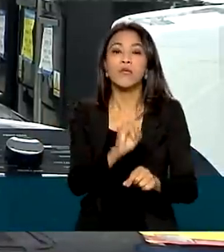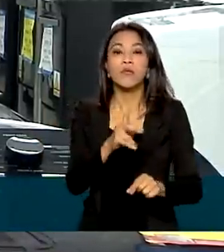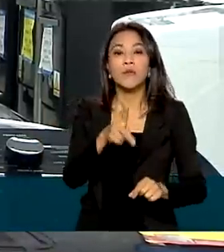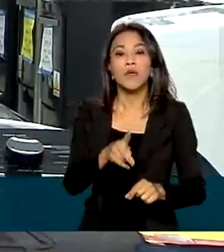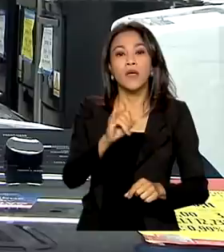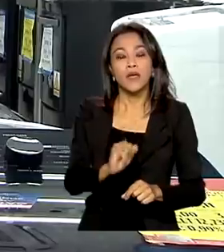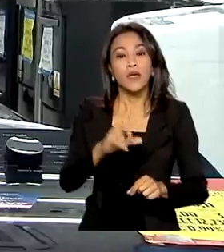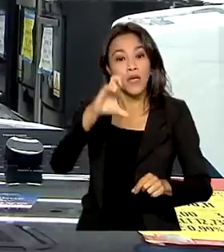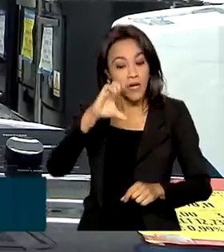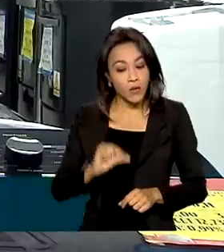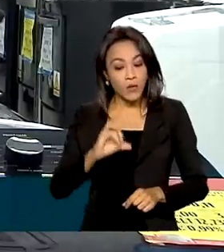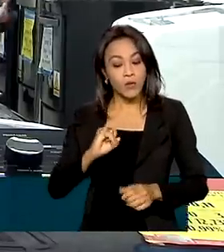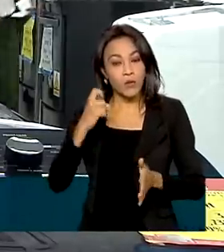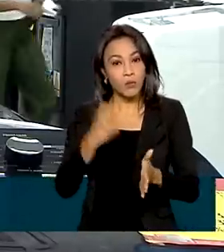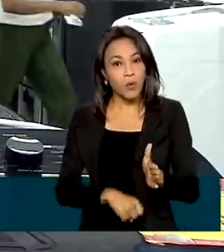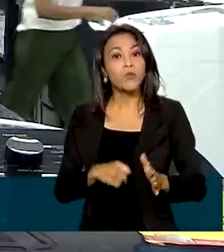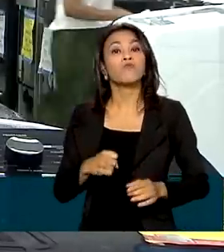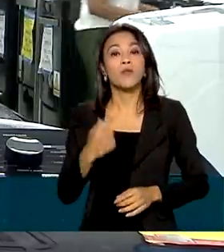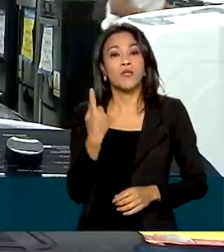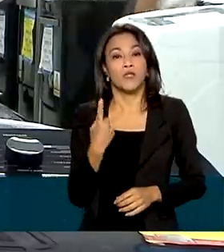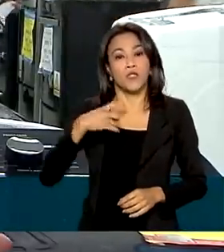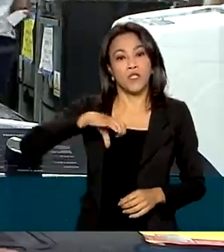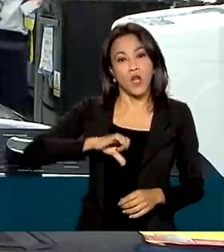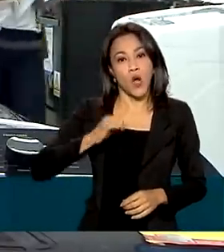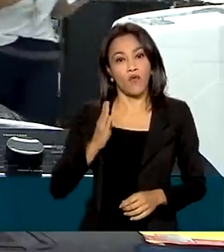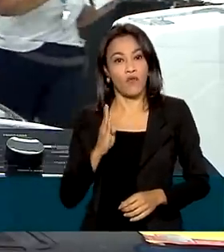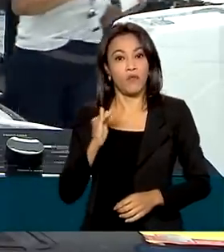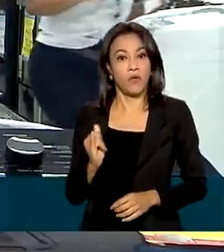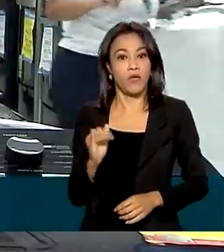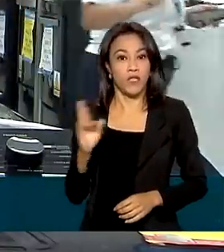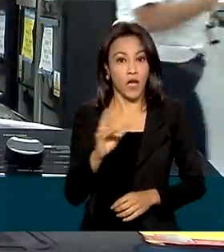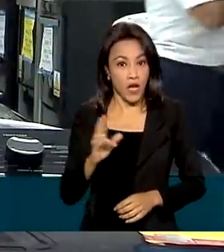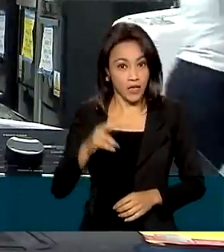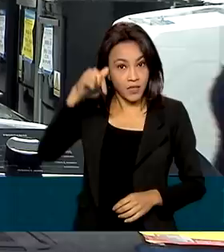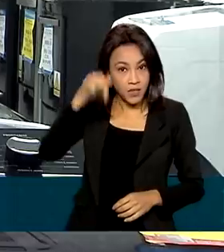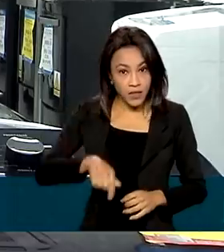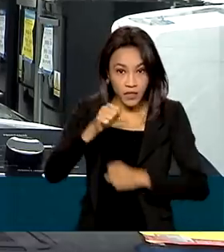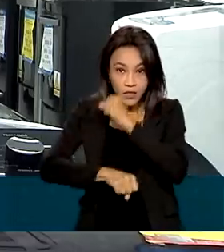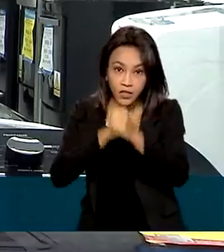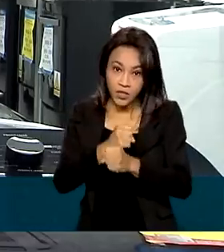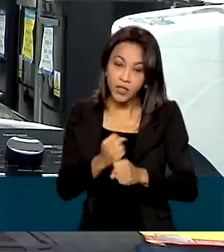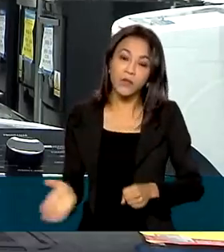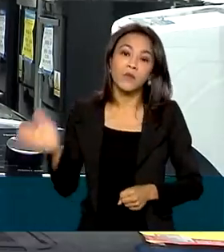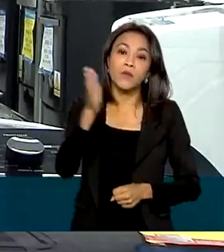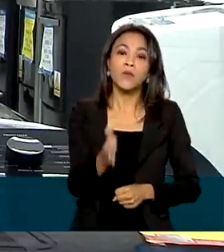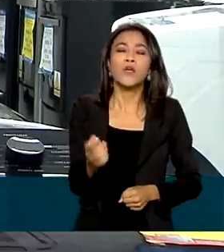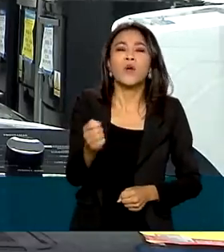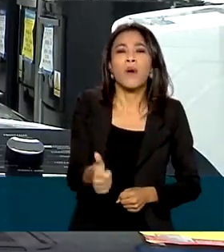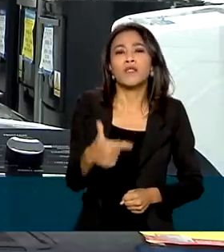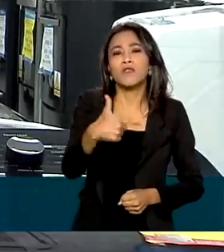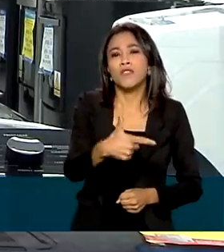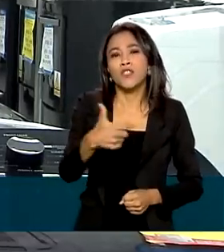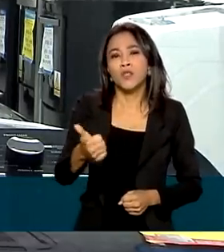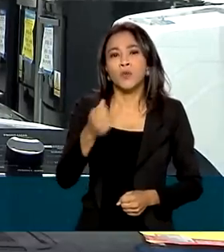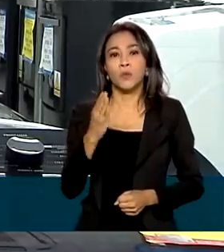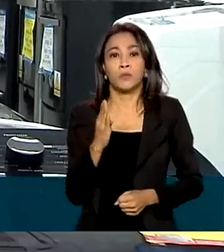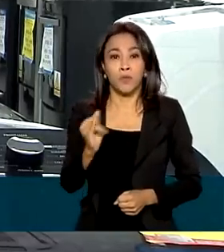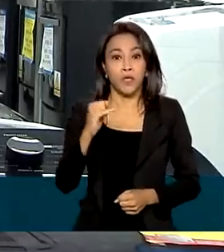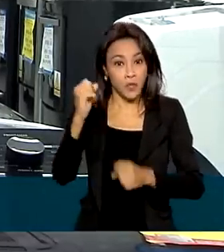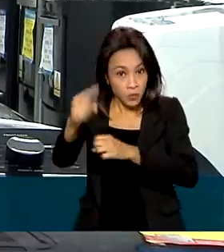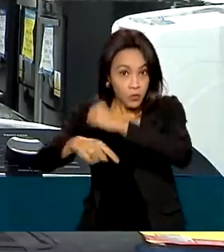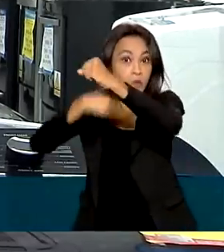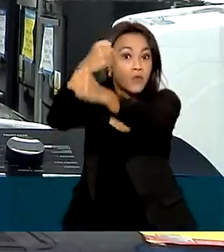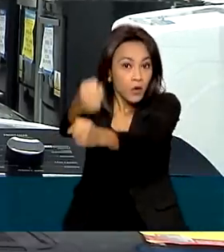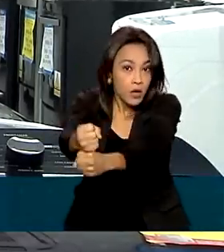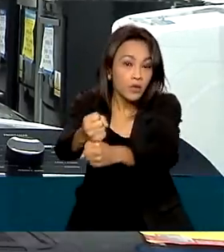de mais de 19 bilhões de reais em 2022 e de quase 21 bilhões no ano que vem. De acordo com o